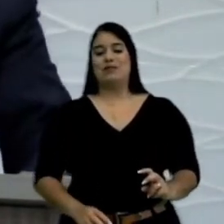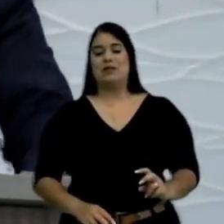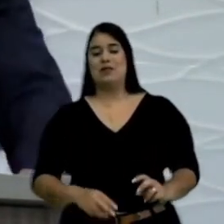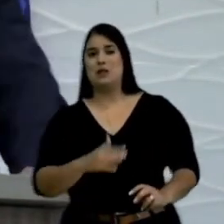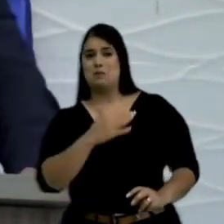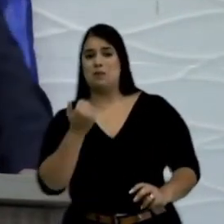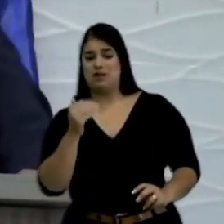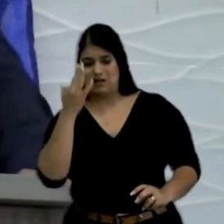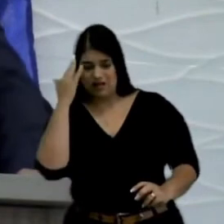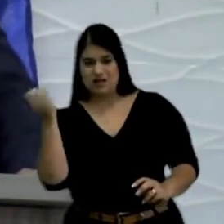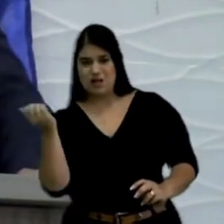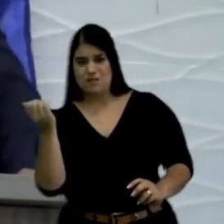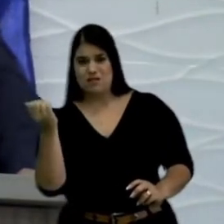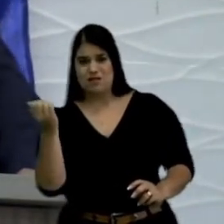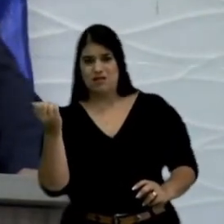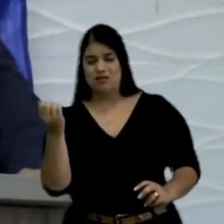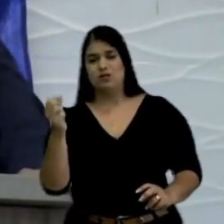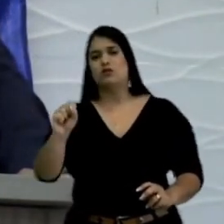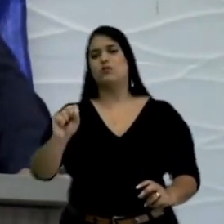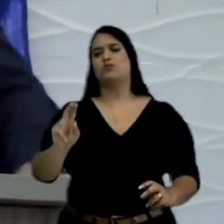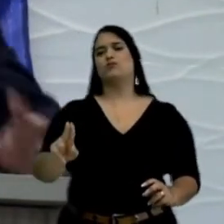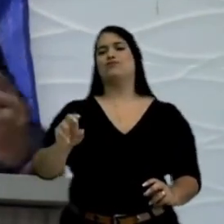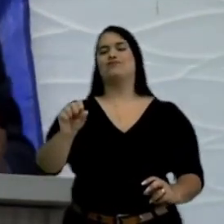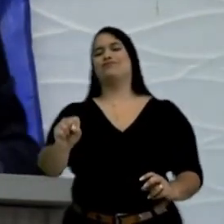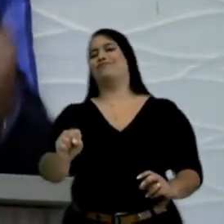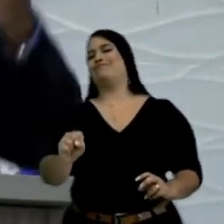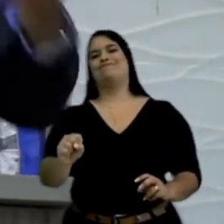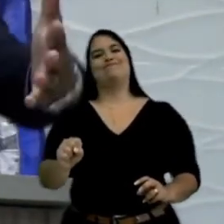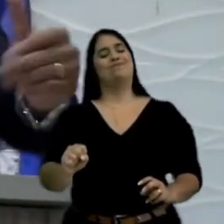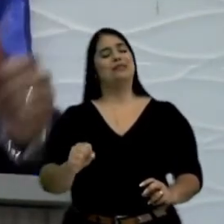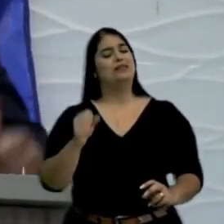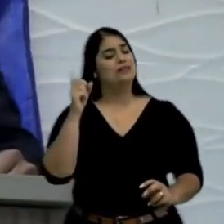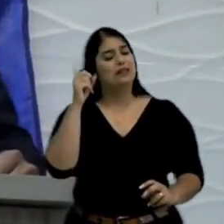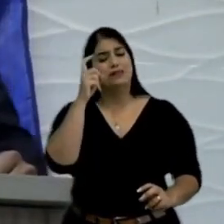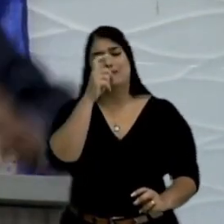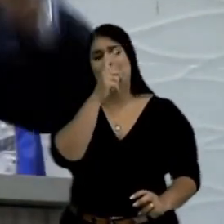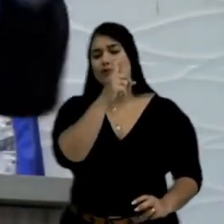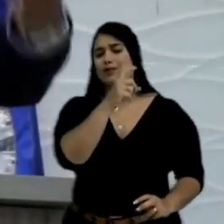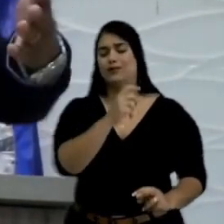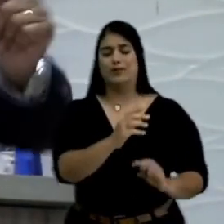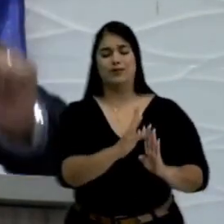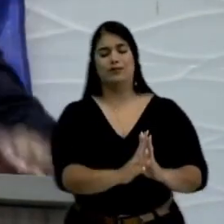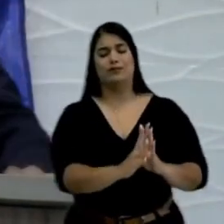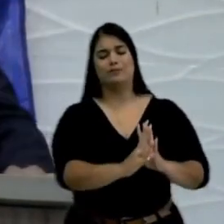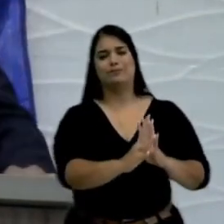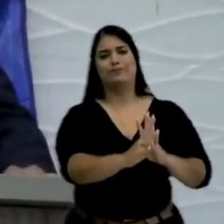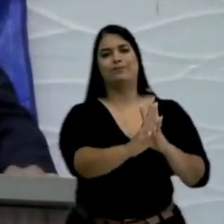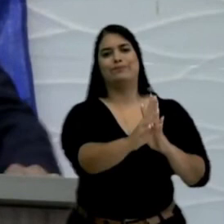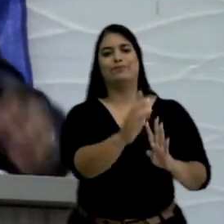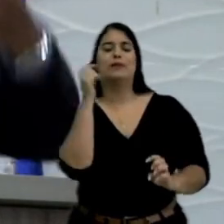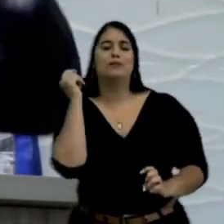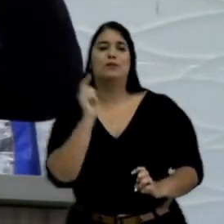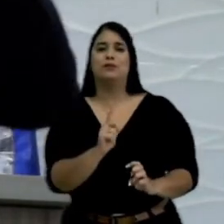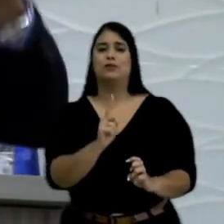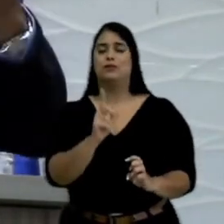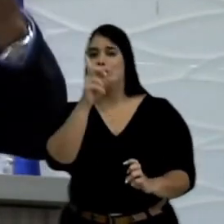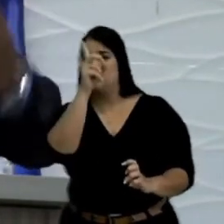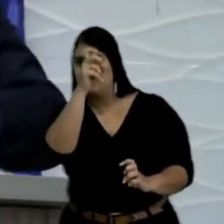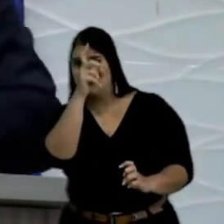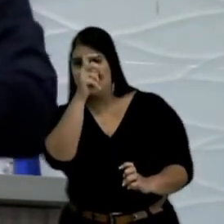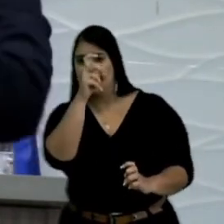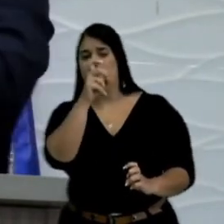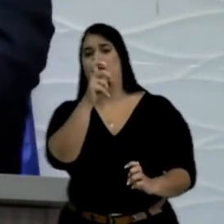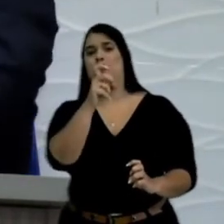você arrumar uma senha para entrar no hospital do câncer, a pessoa querendo se tratar e o SUS matando. Isso, aí eu digo